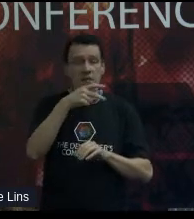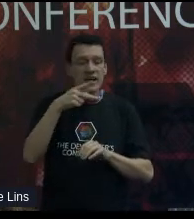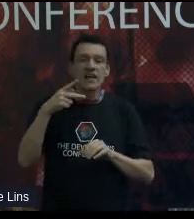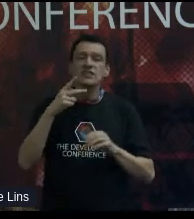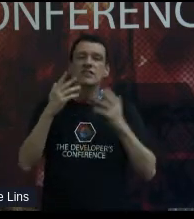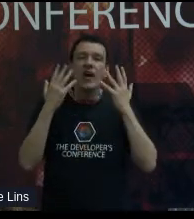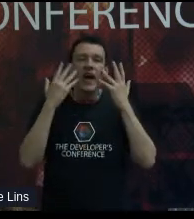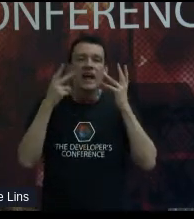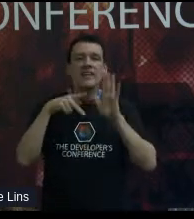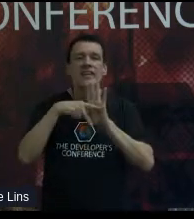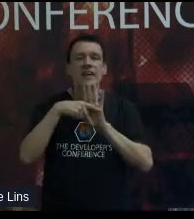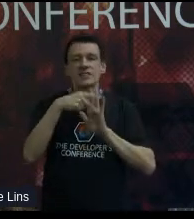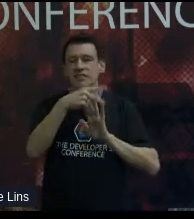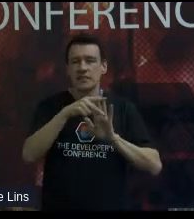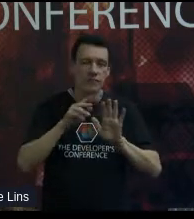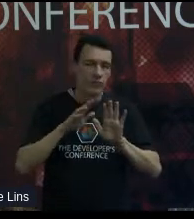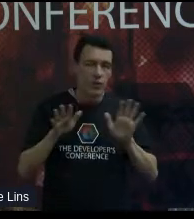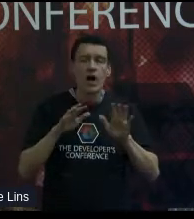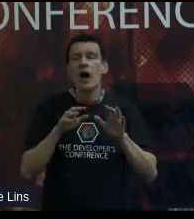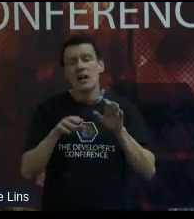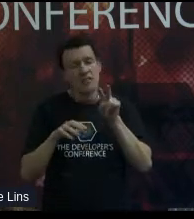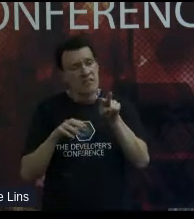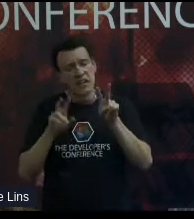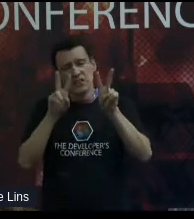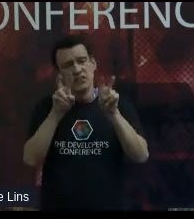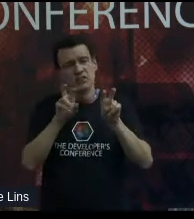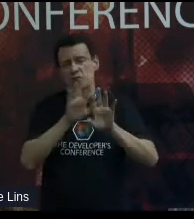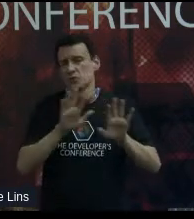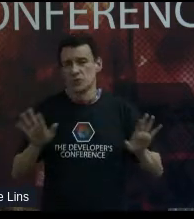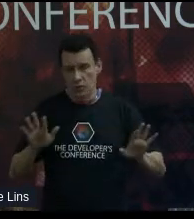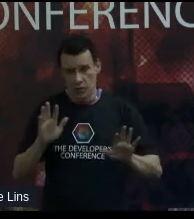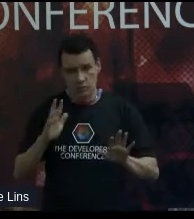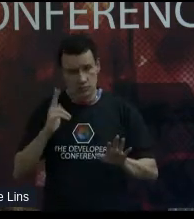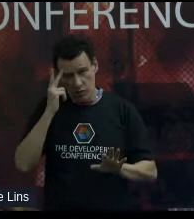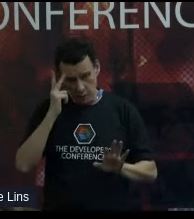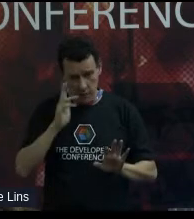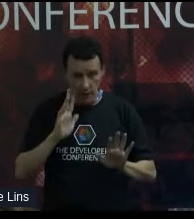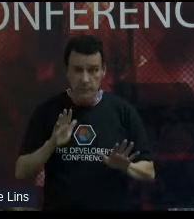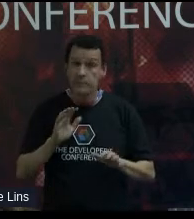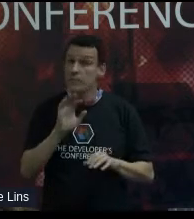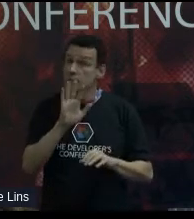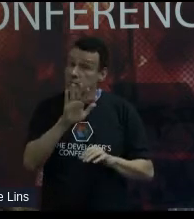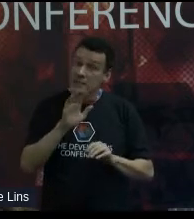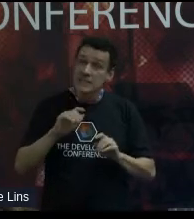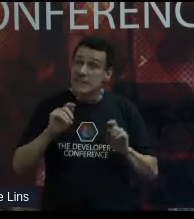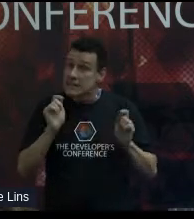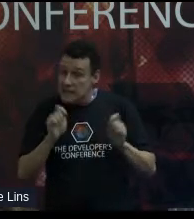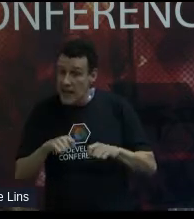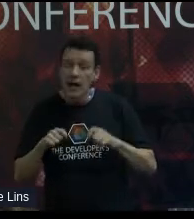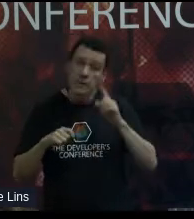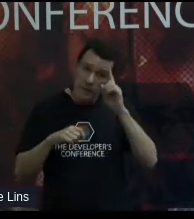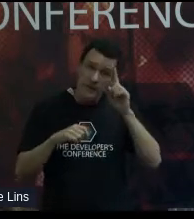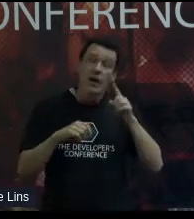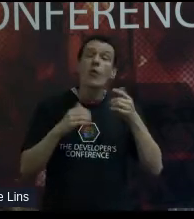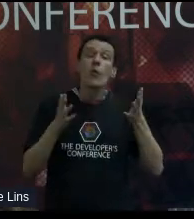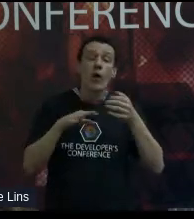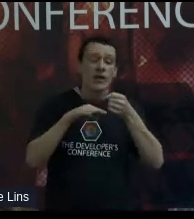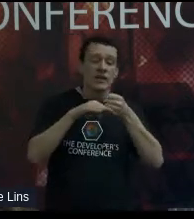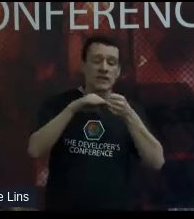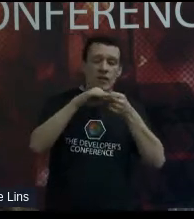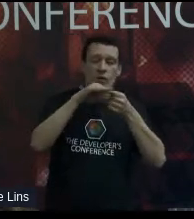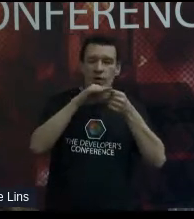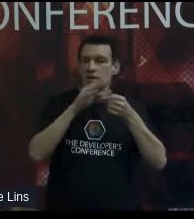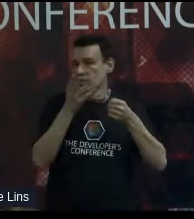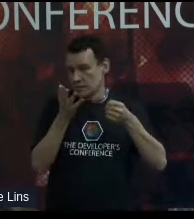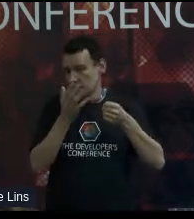ele sabe que aquilo dali, se você pode marcar como título de nível, ele só não vai falar qual é o nível, mas ele sabe que aquilo é um título